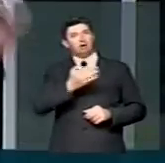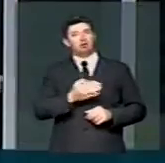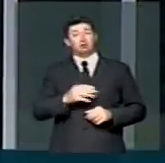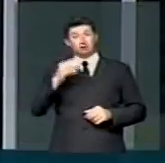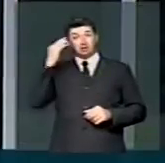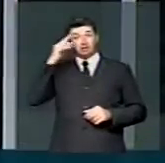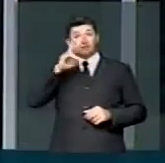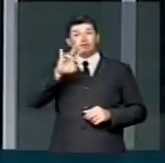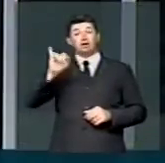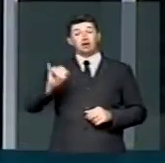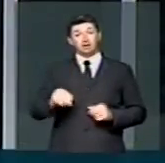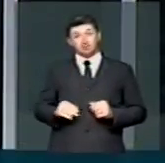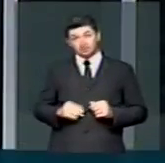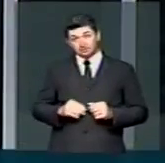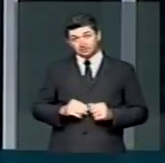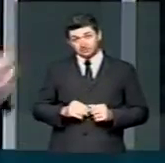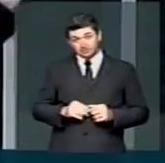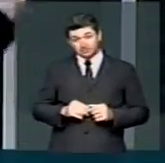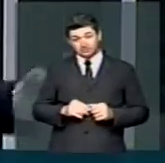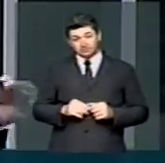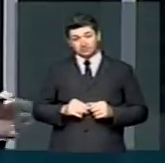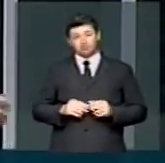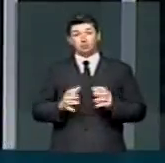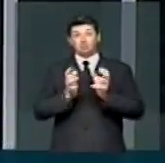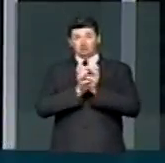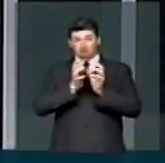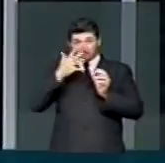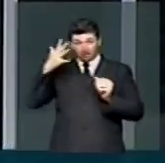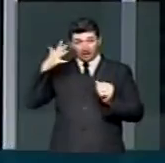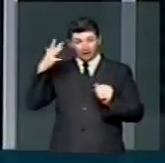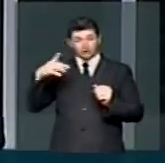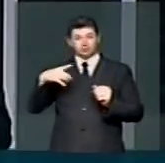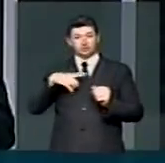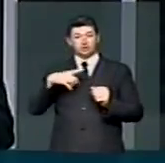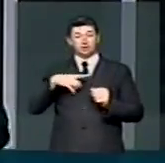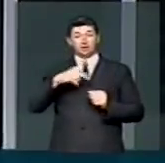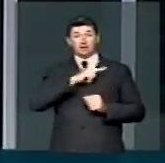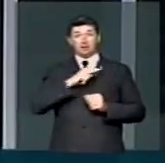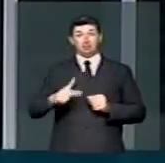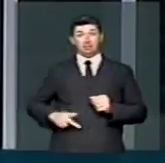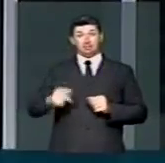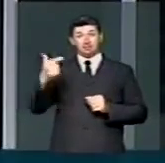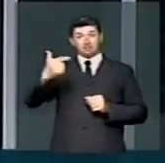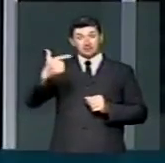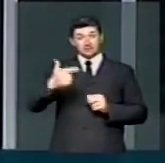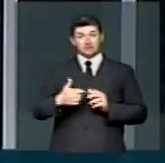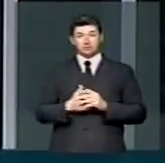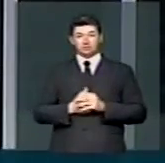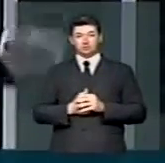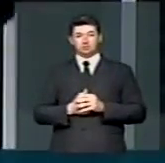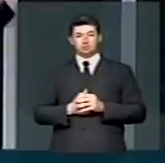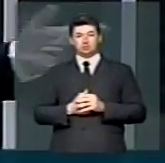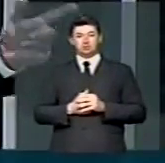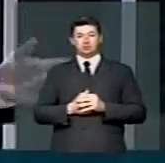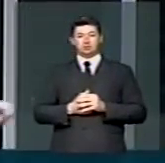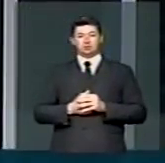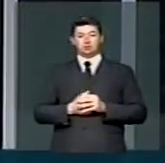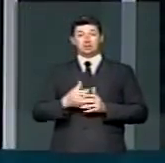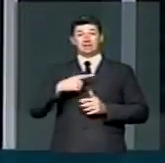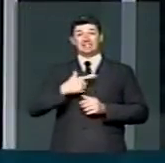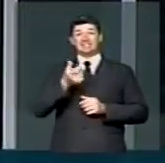vai entender que um partido que tem a vice-presidência da República, que tem